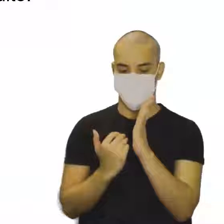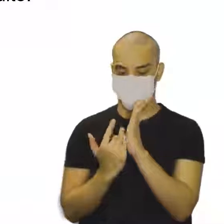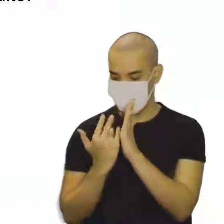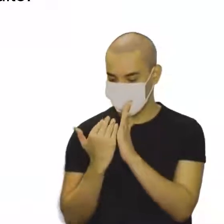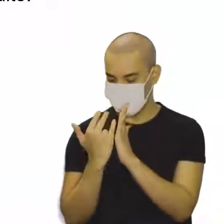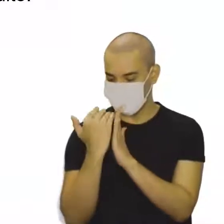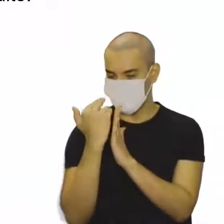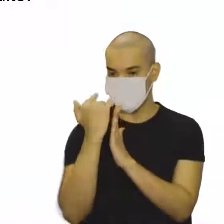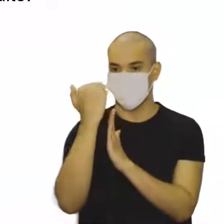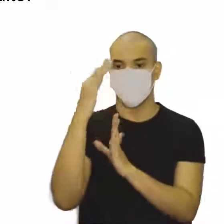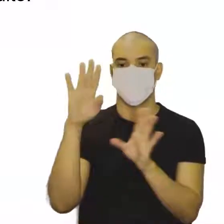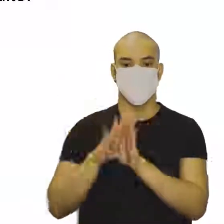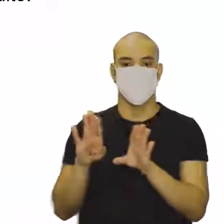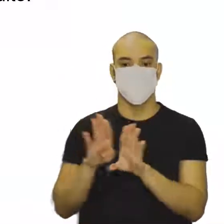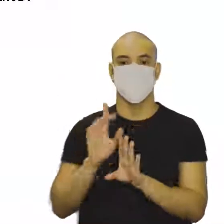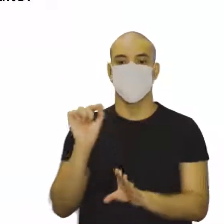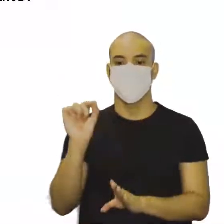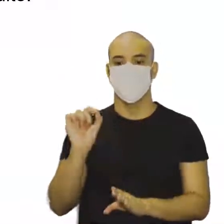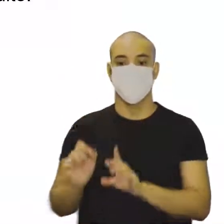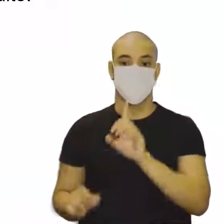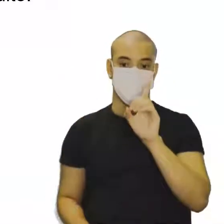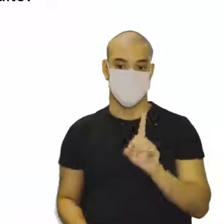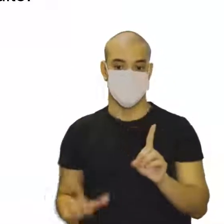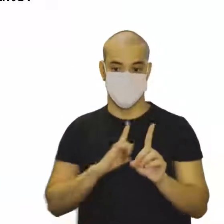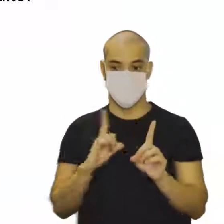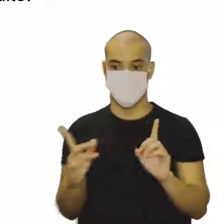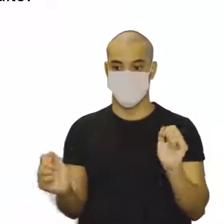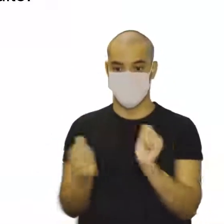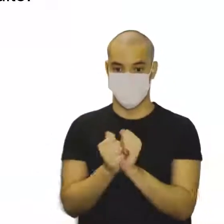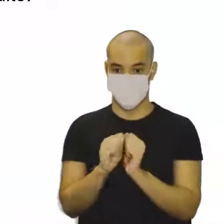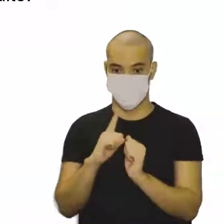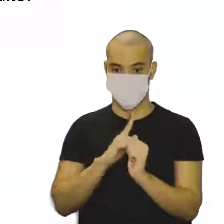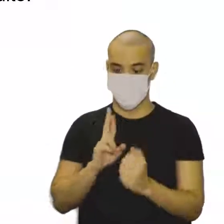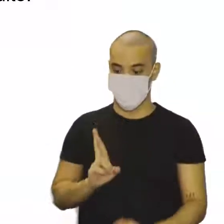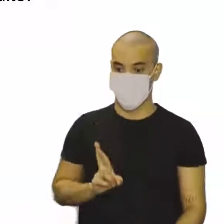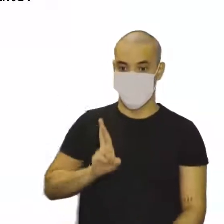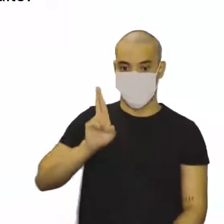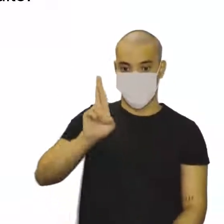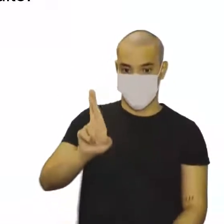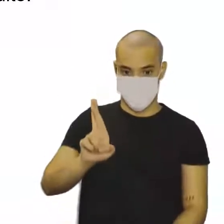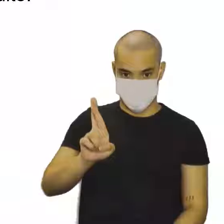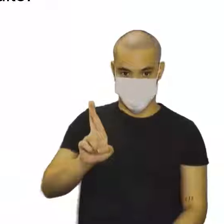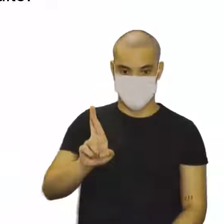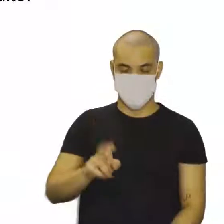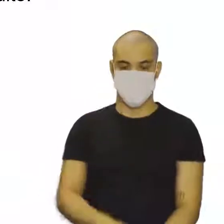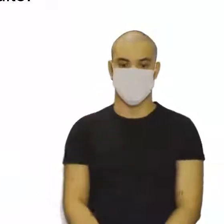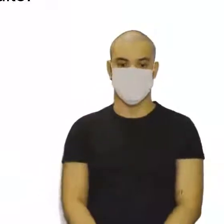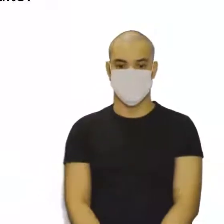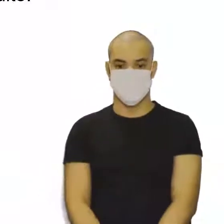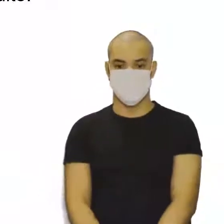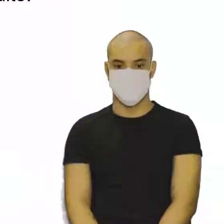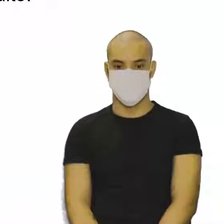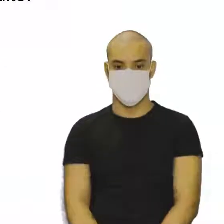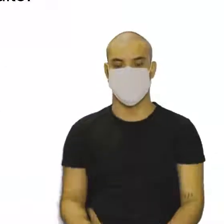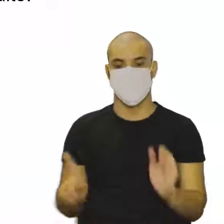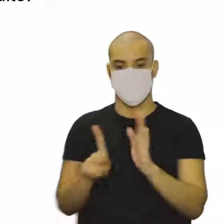crescendo, ok? E aqui na direita do indutor há uma representação da